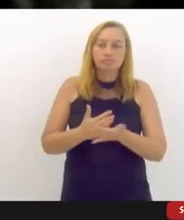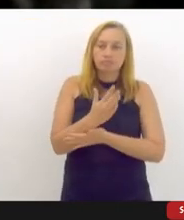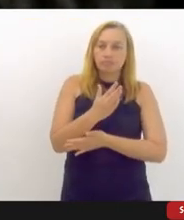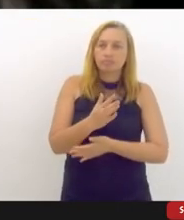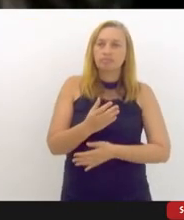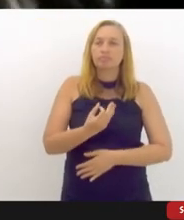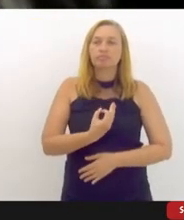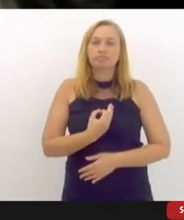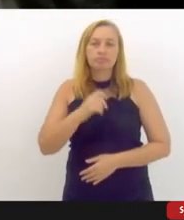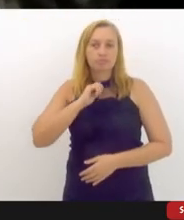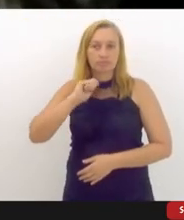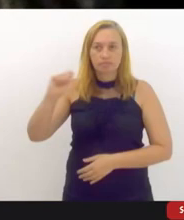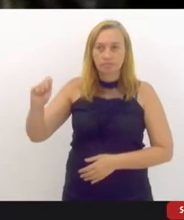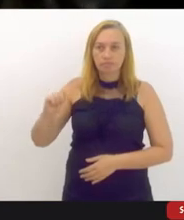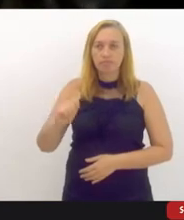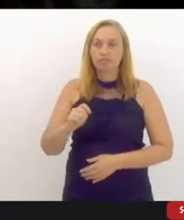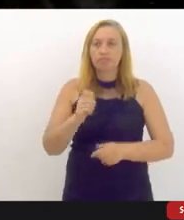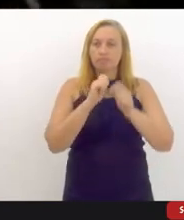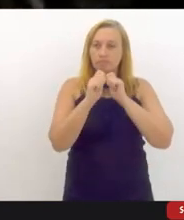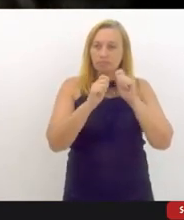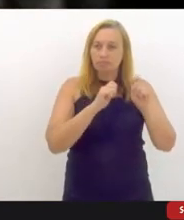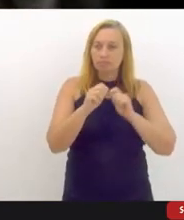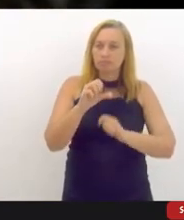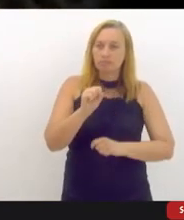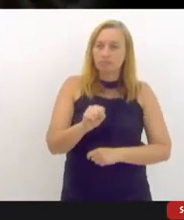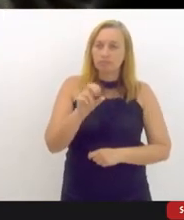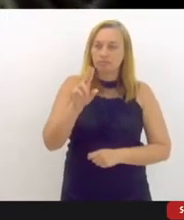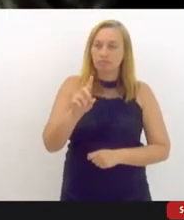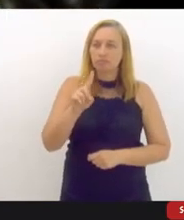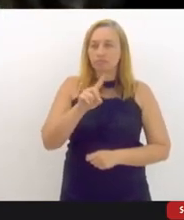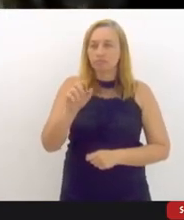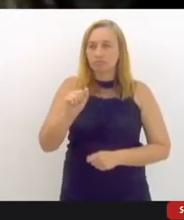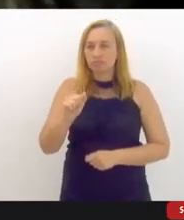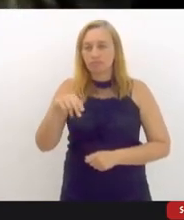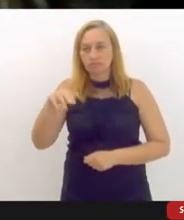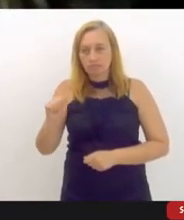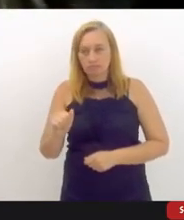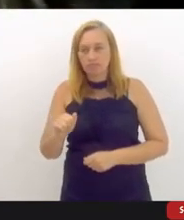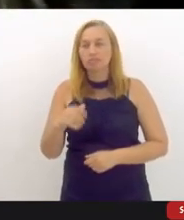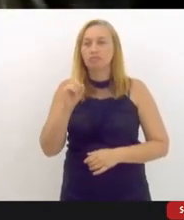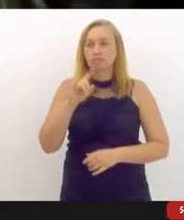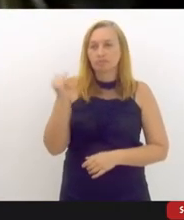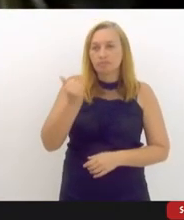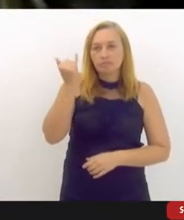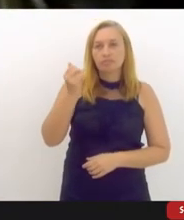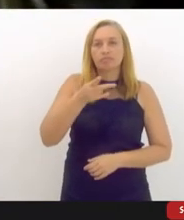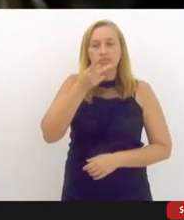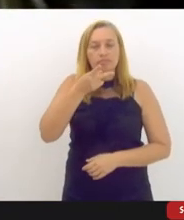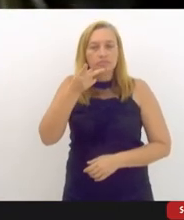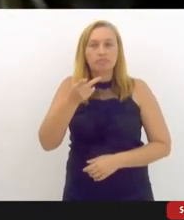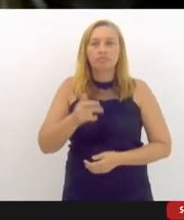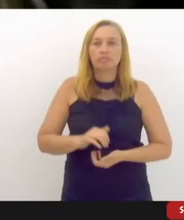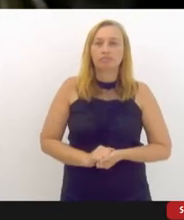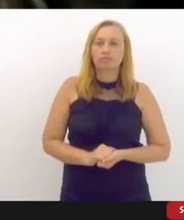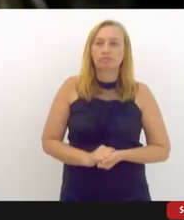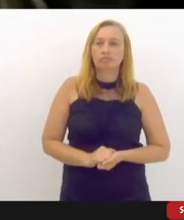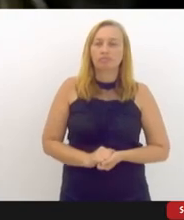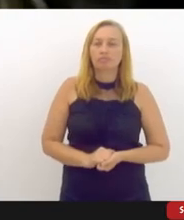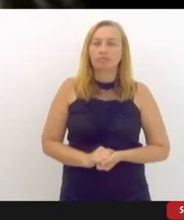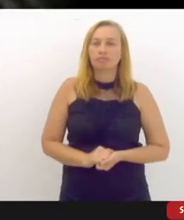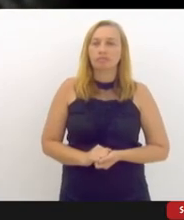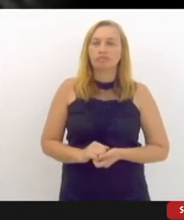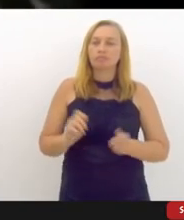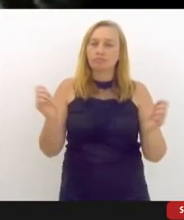medalha Tiradentes à querida jornalista Suzana Naspolini. É sempre importante ressaltar a importância, o legado e